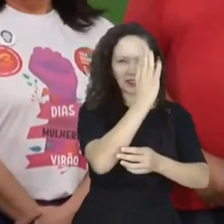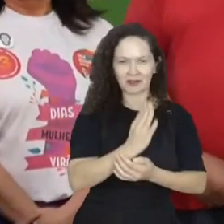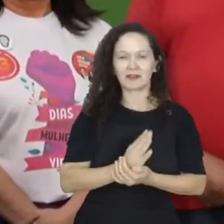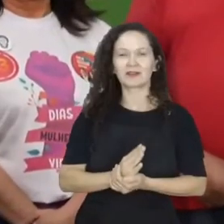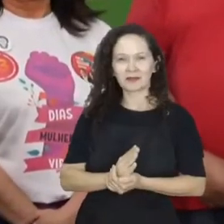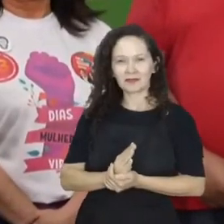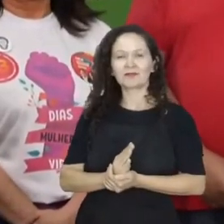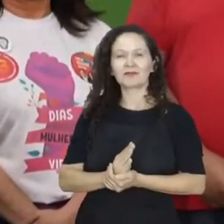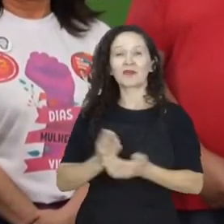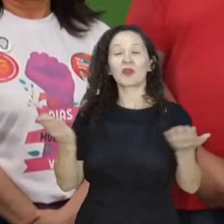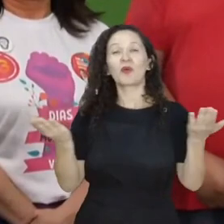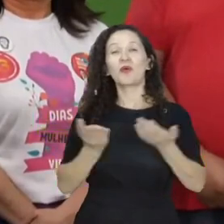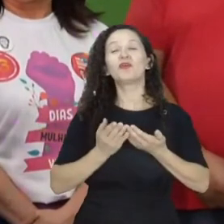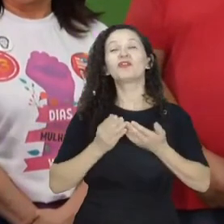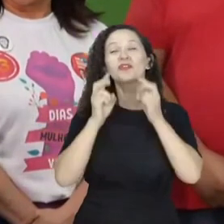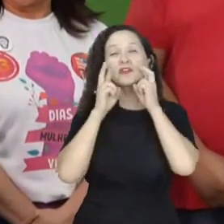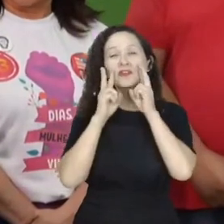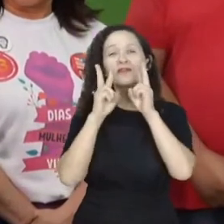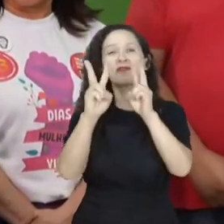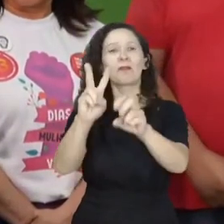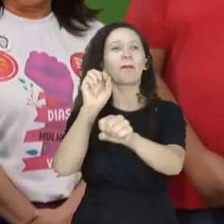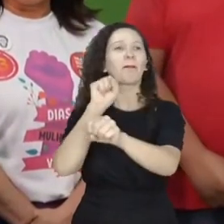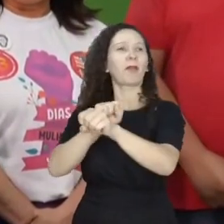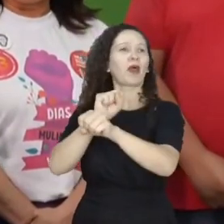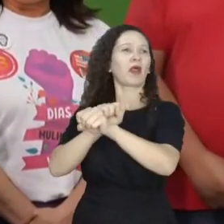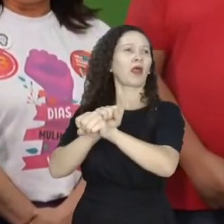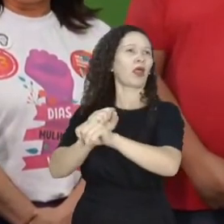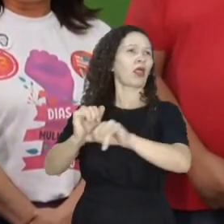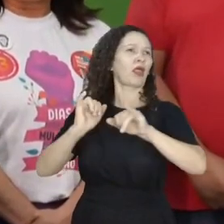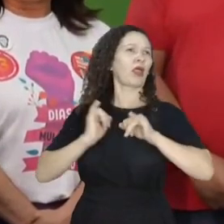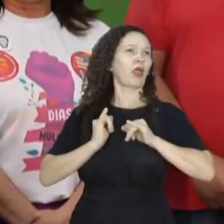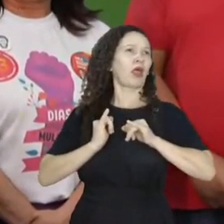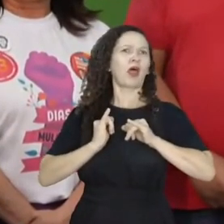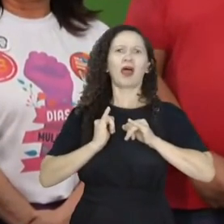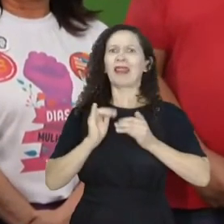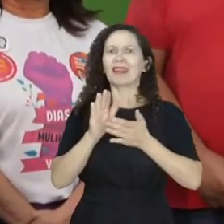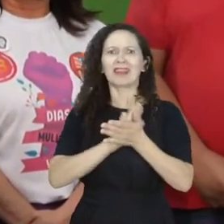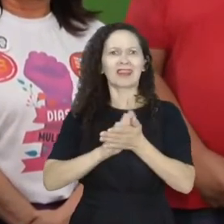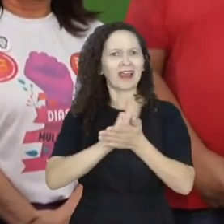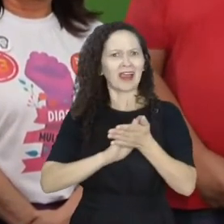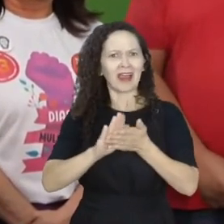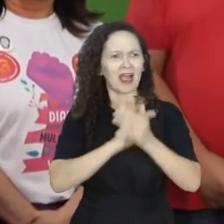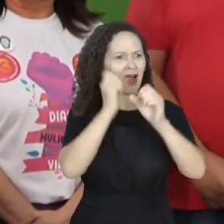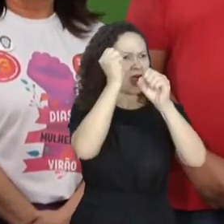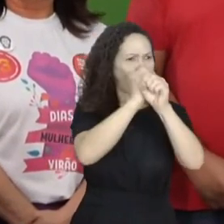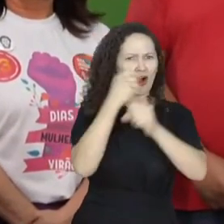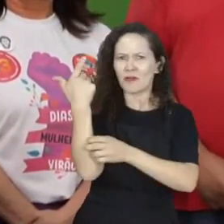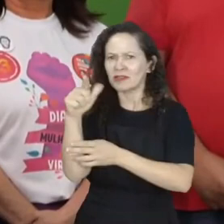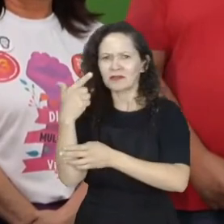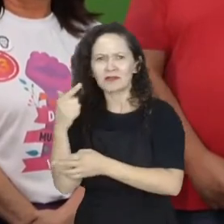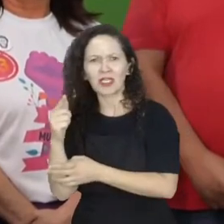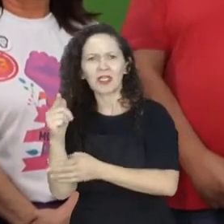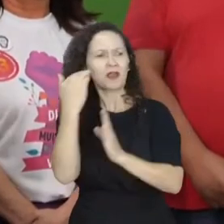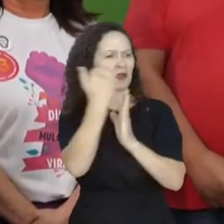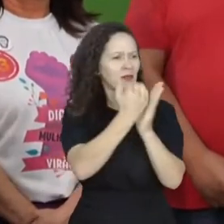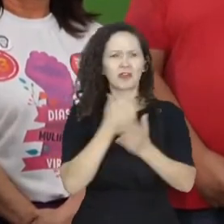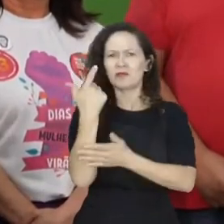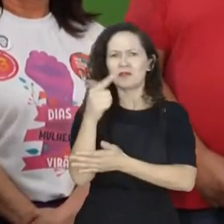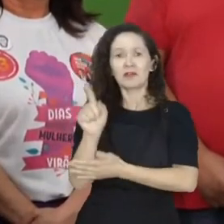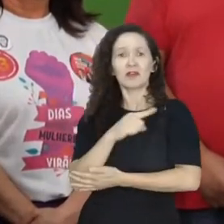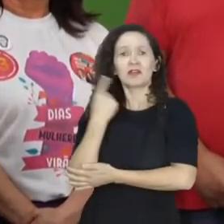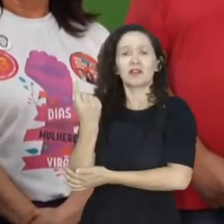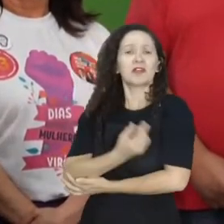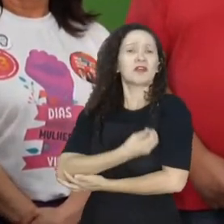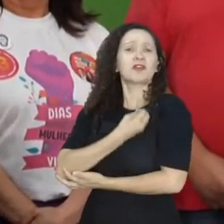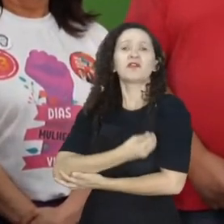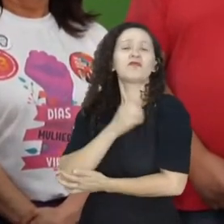esse país está paralisado. Também está paralisado. Nós estamos vivendo por conta